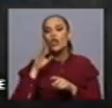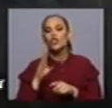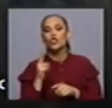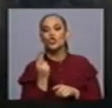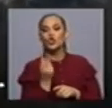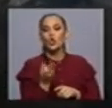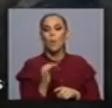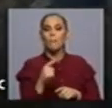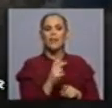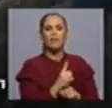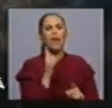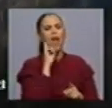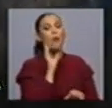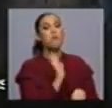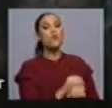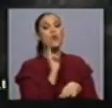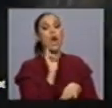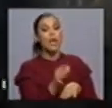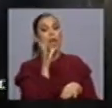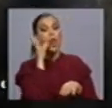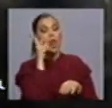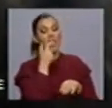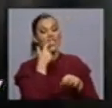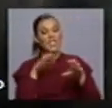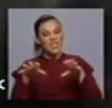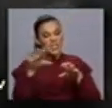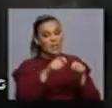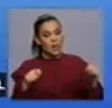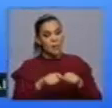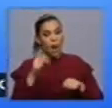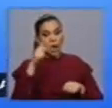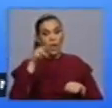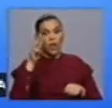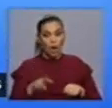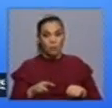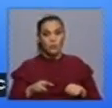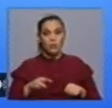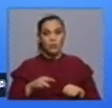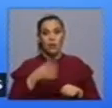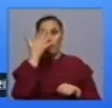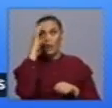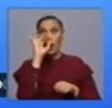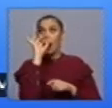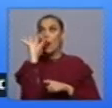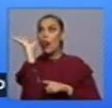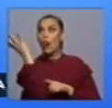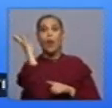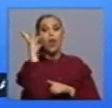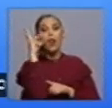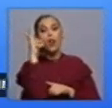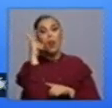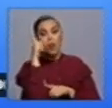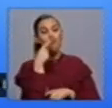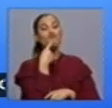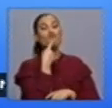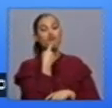que isso é importante? Porque foi graças a essa energia desses calhaus do tamanho de quilómetros que a atmosfera aqueceu. A atmosfera aqueceu muito